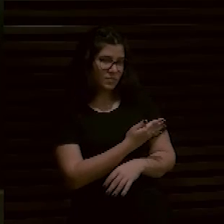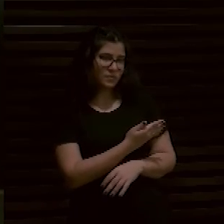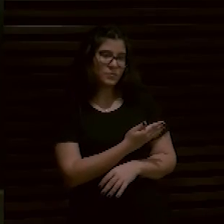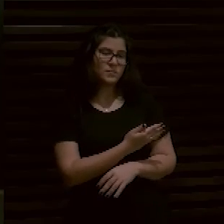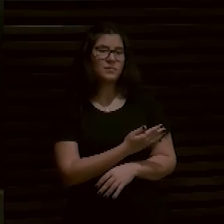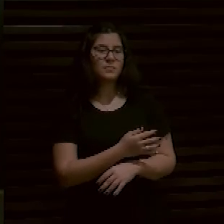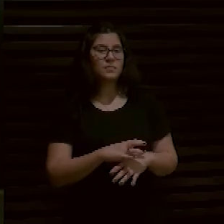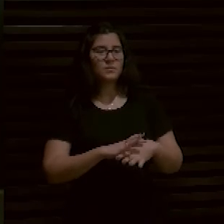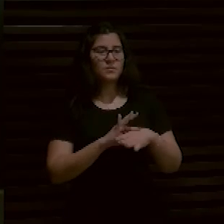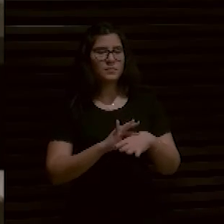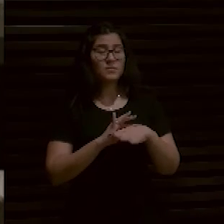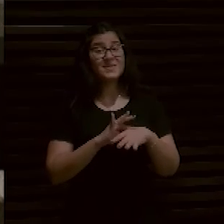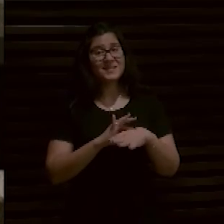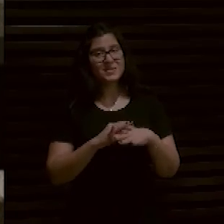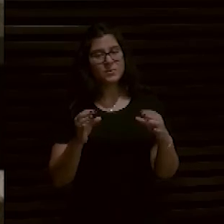de carne.